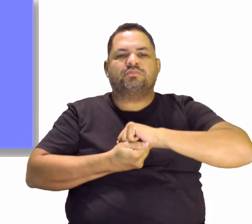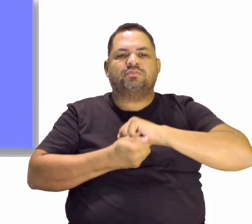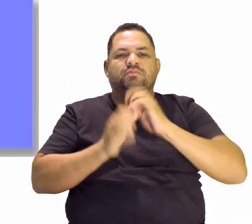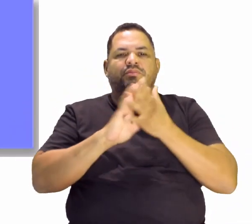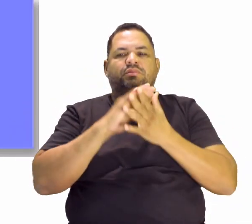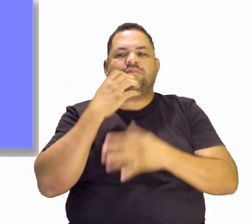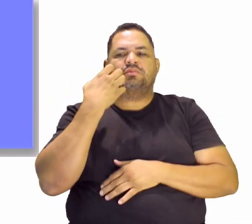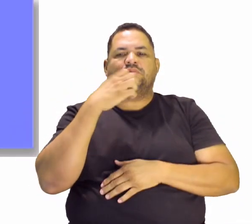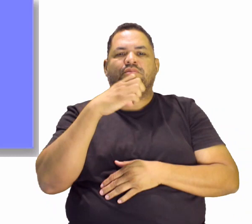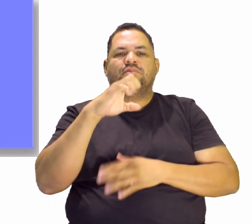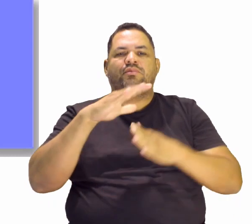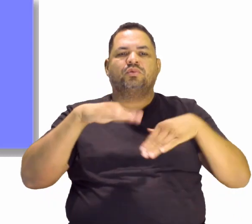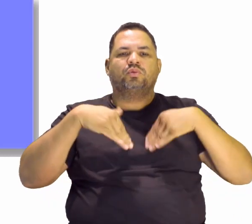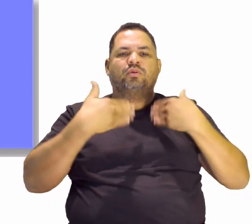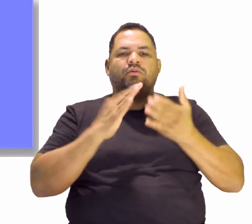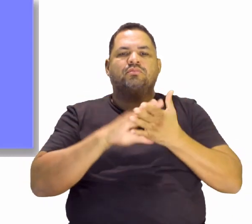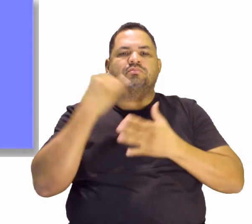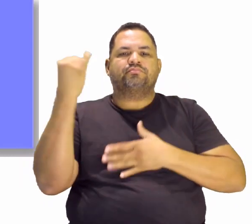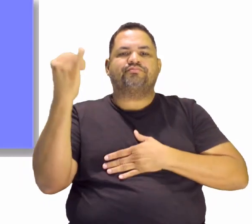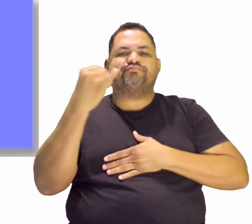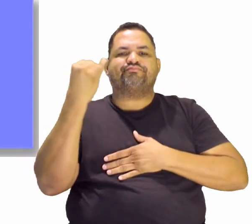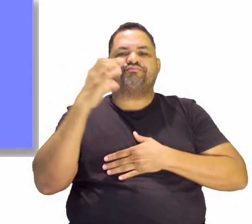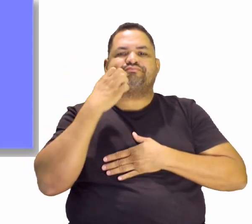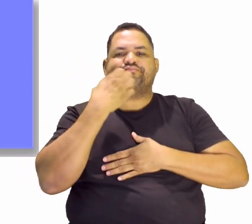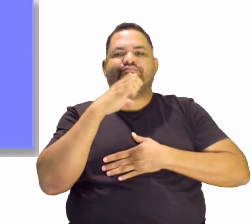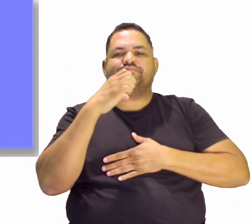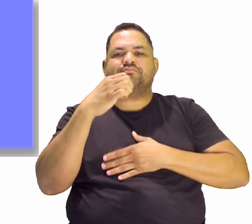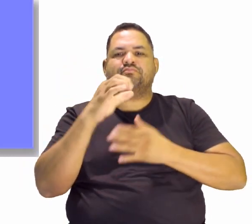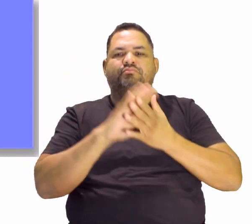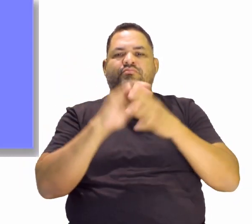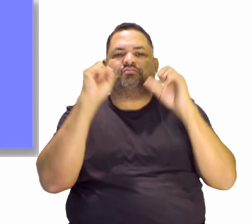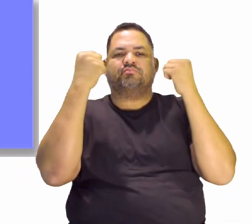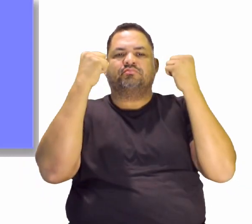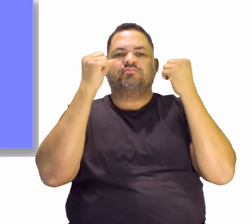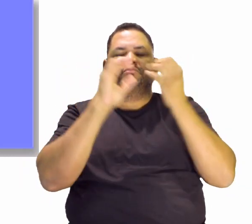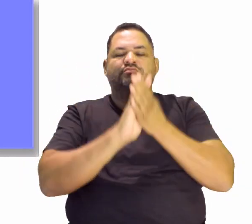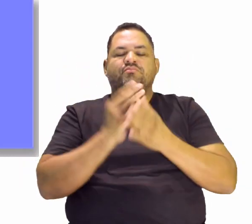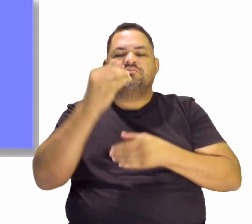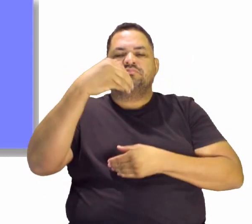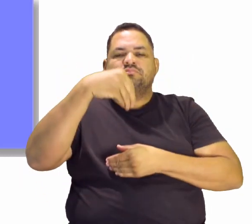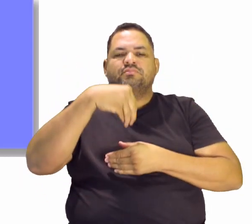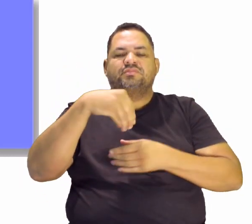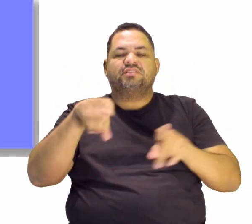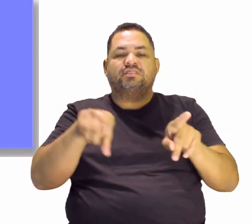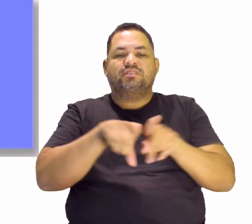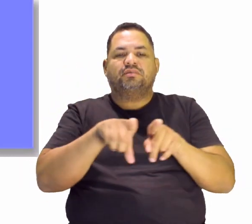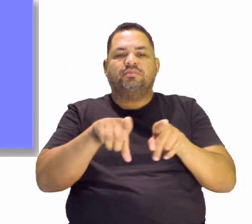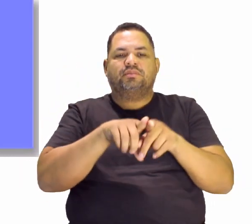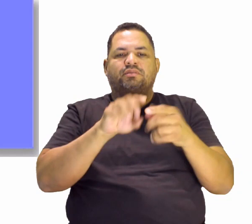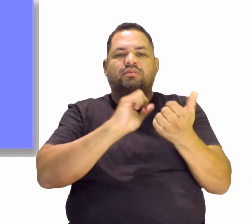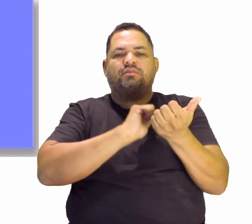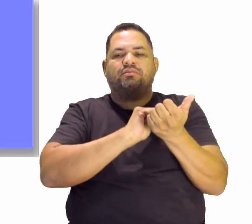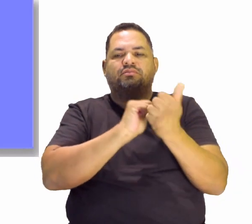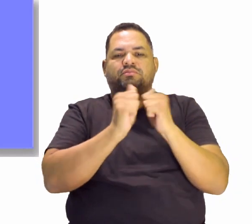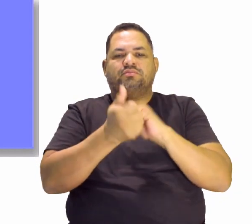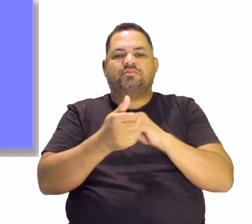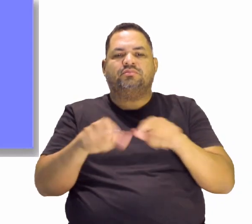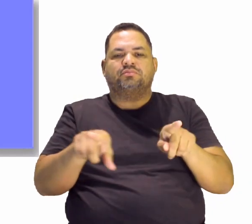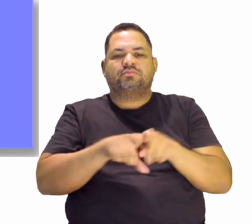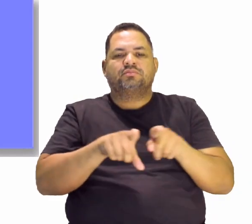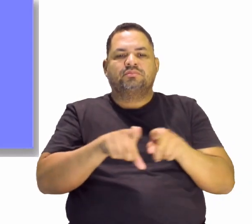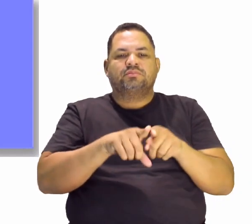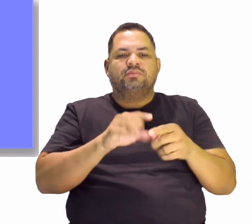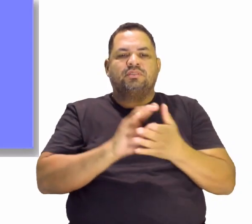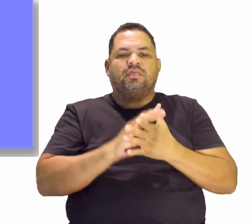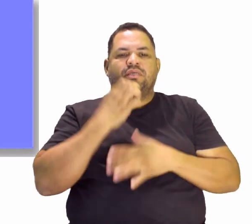energético. Qual a importância da energia na atividade física e no esporte. Teremos também aí a energia aeróbia